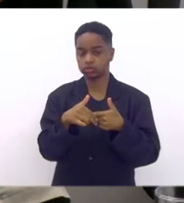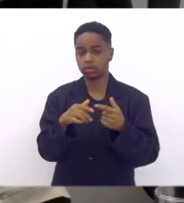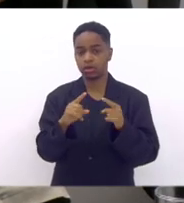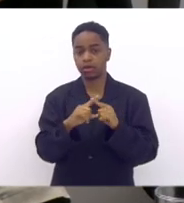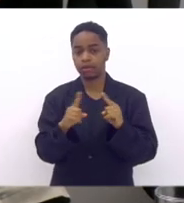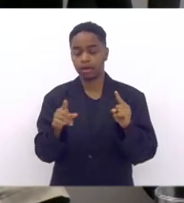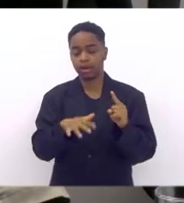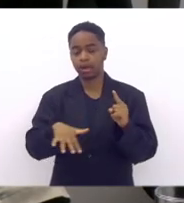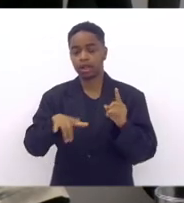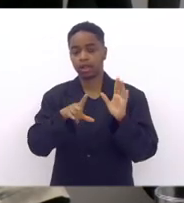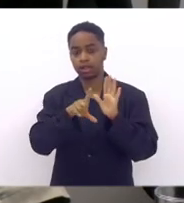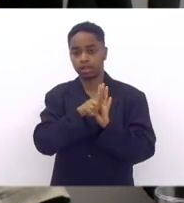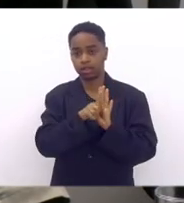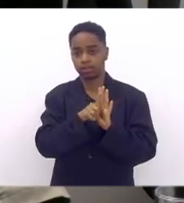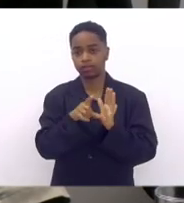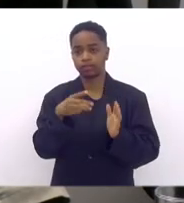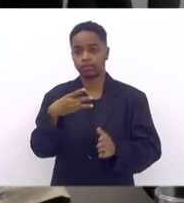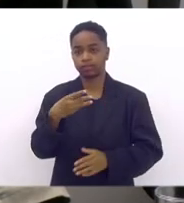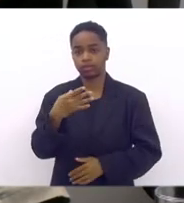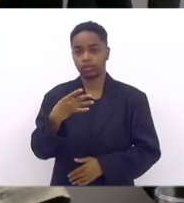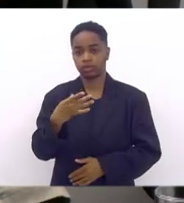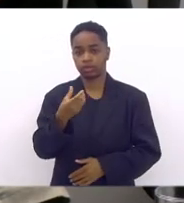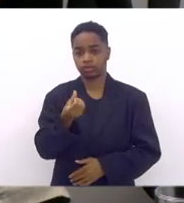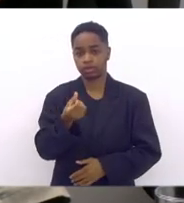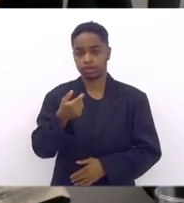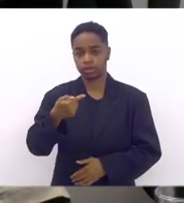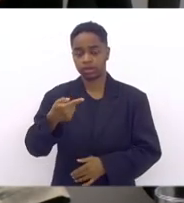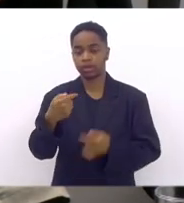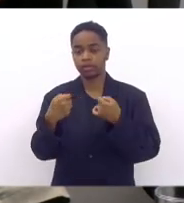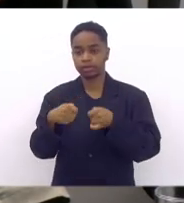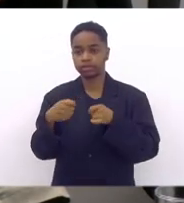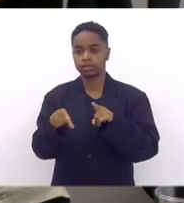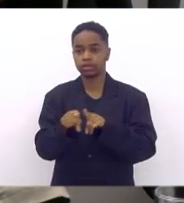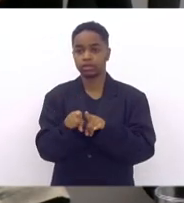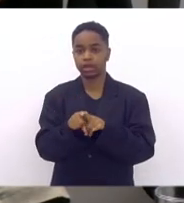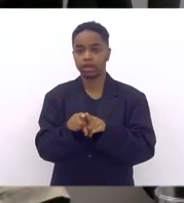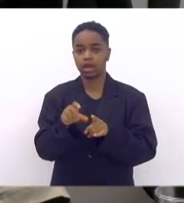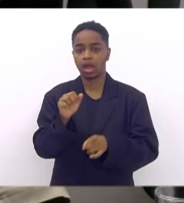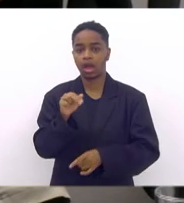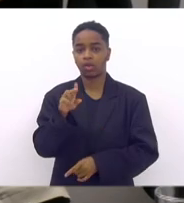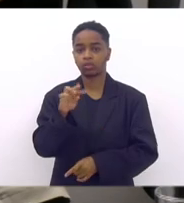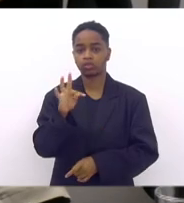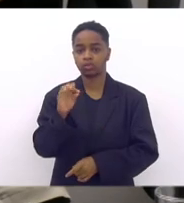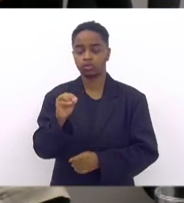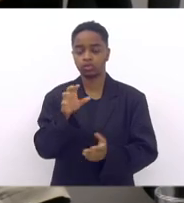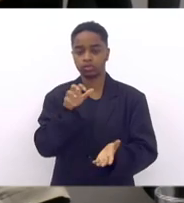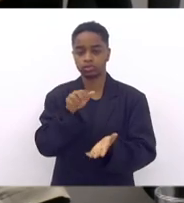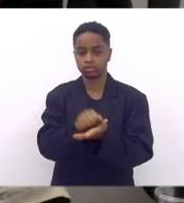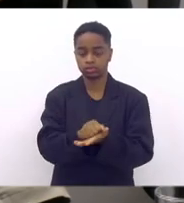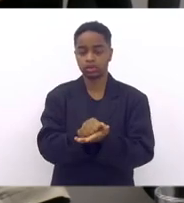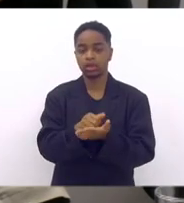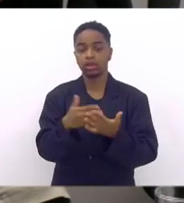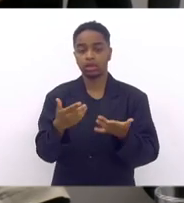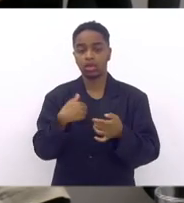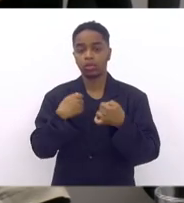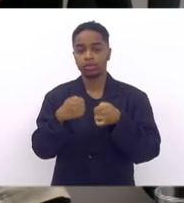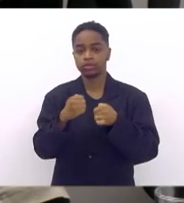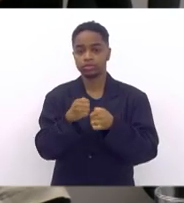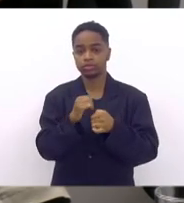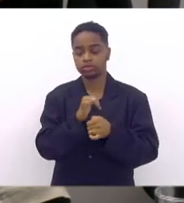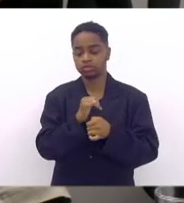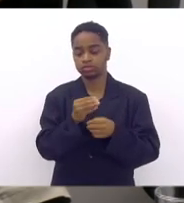aspecto legal a 3467 também exige antes da multa um auto de constatação eu tenho que mandar para ele uma notificação dizendo